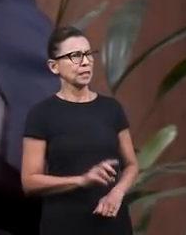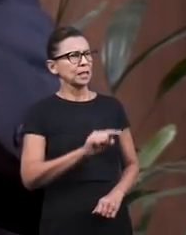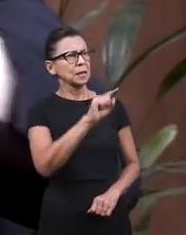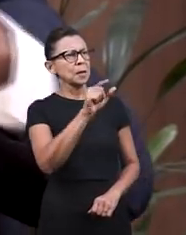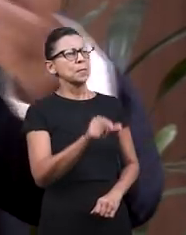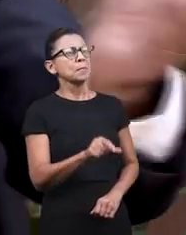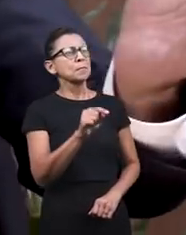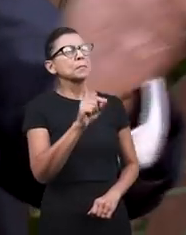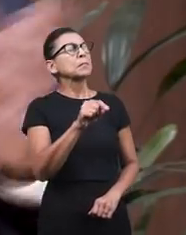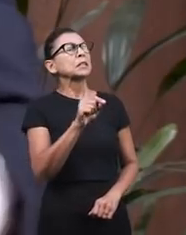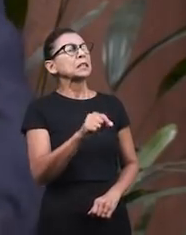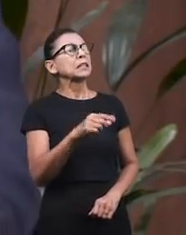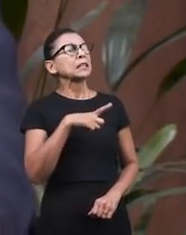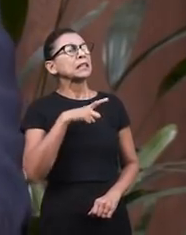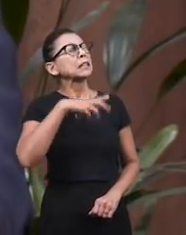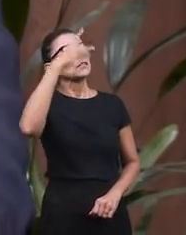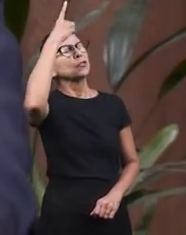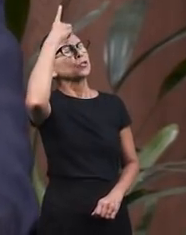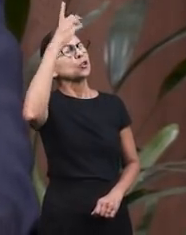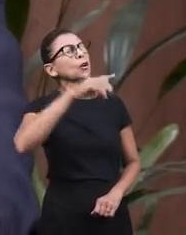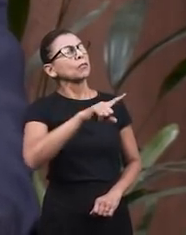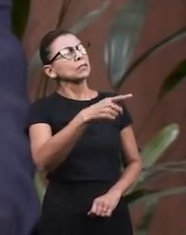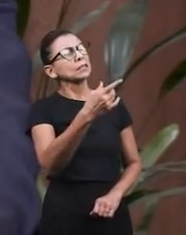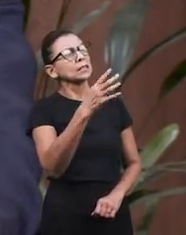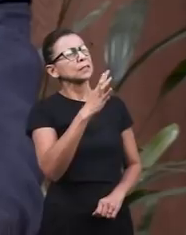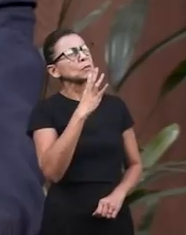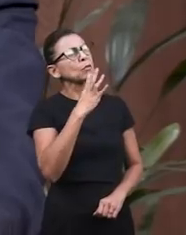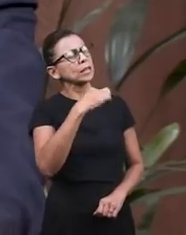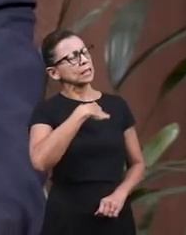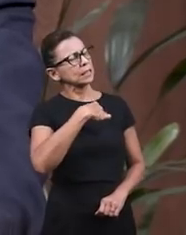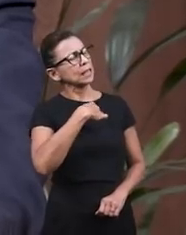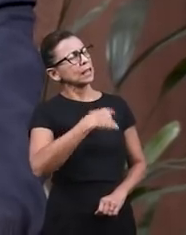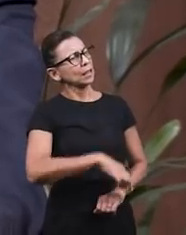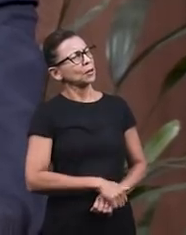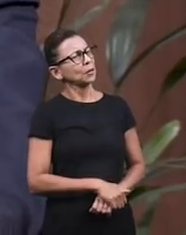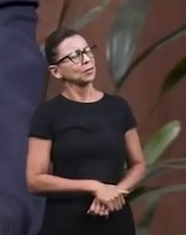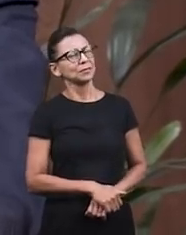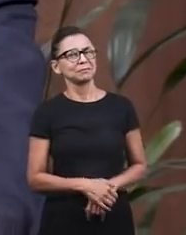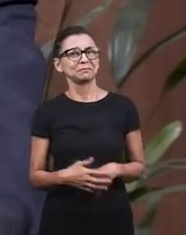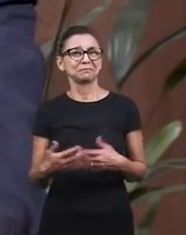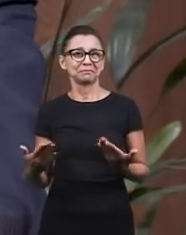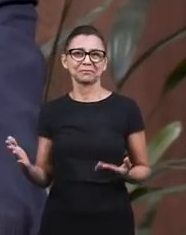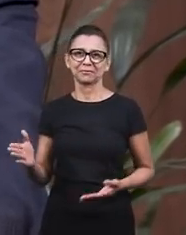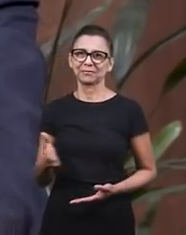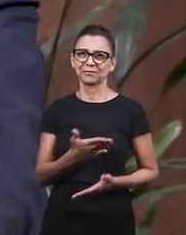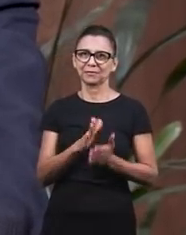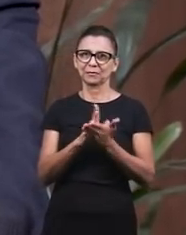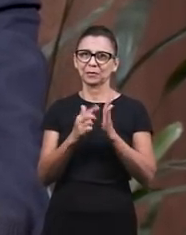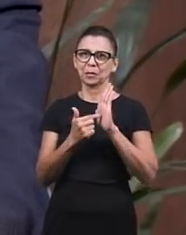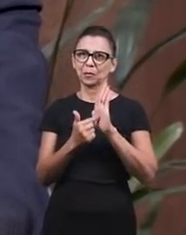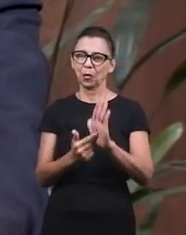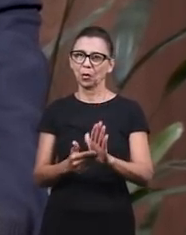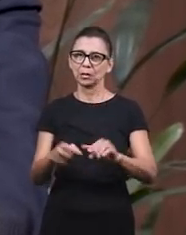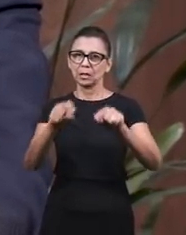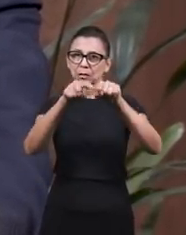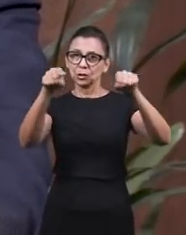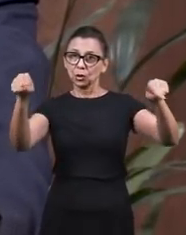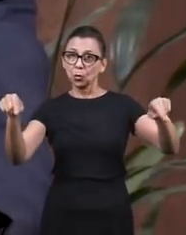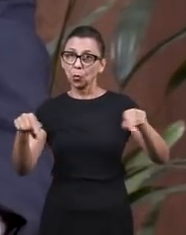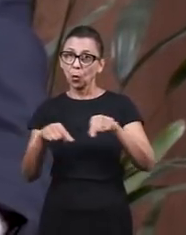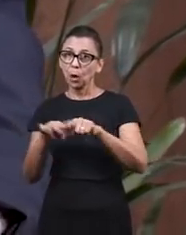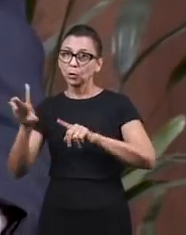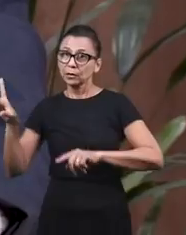essa revelação? Não importa quem teve. A beleza é isso, né? Entra no teu quarto, fecha a porta e o Deus que te vem oculto